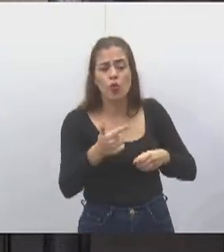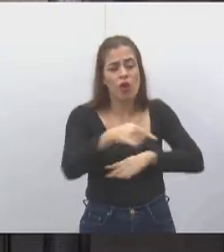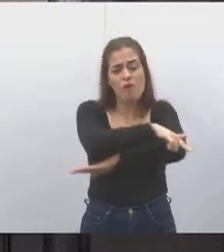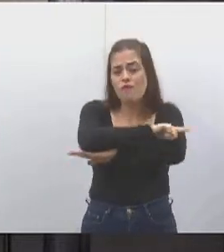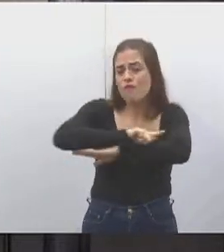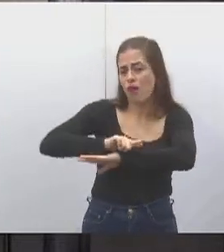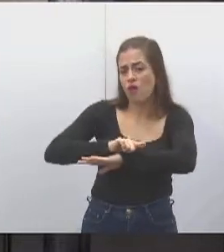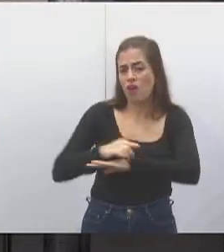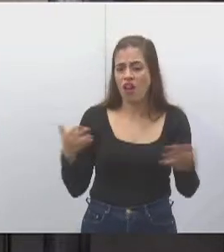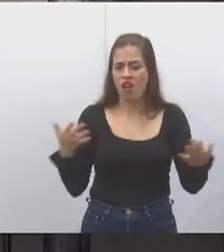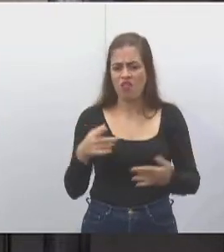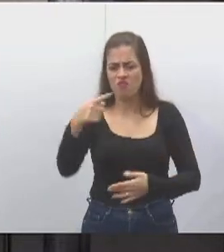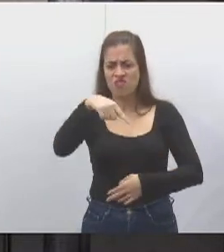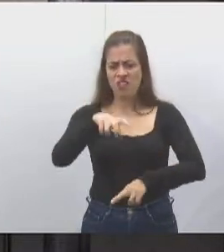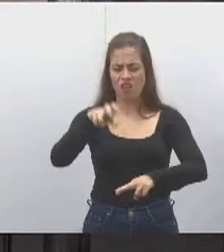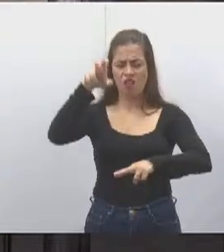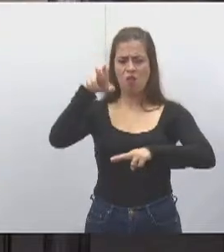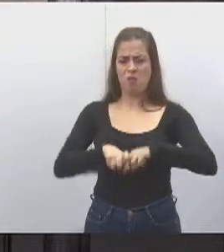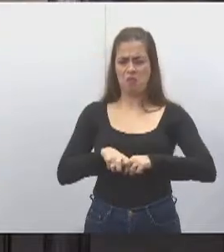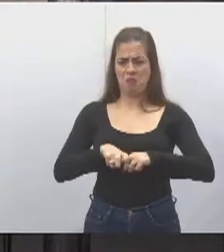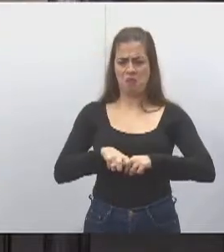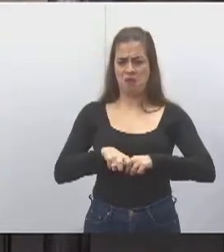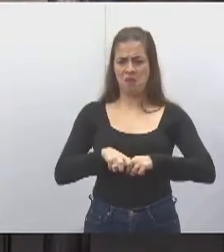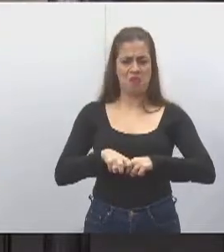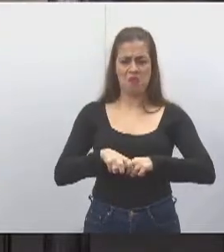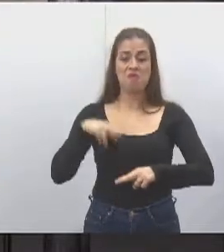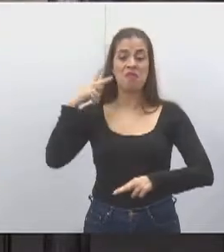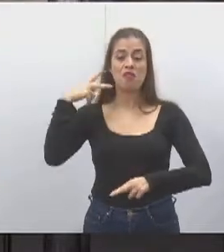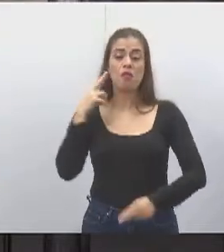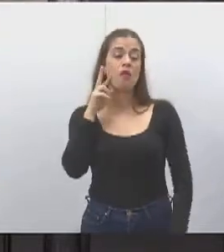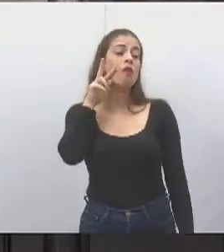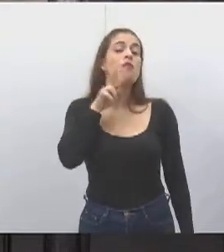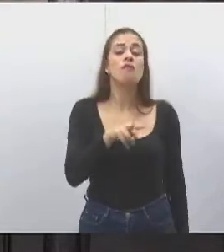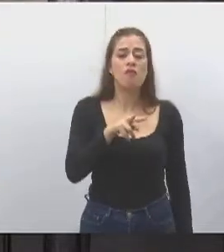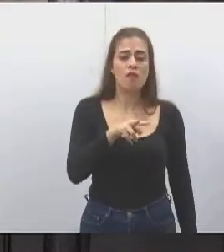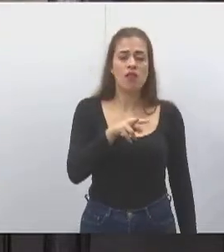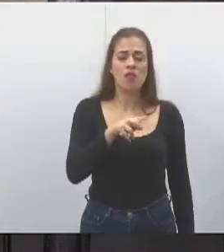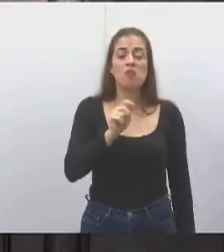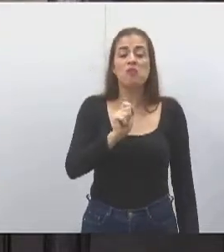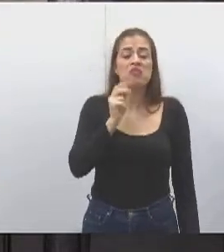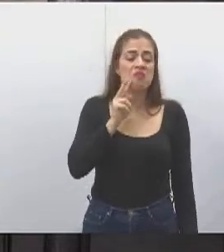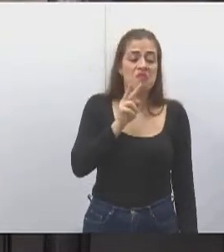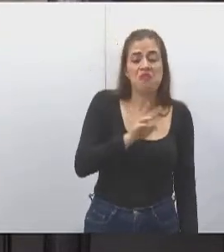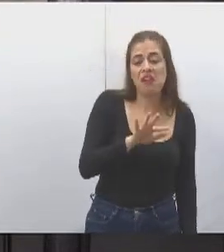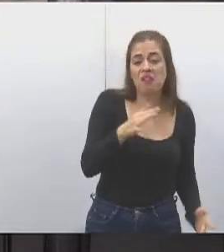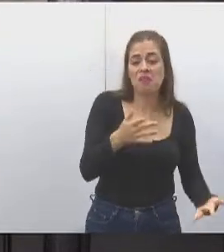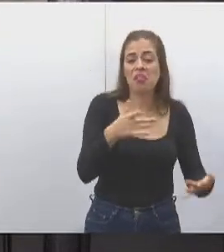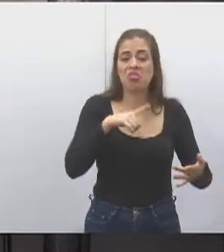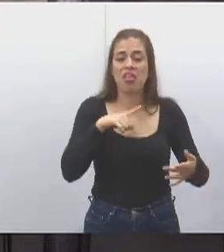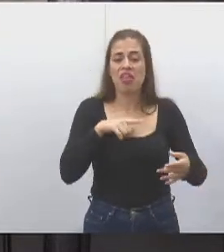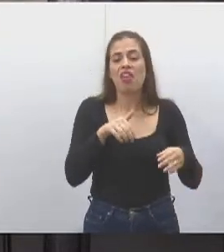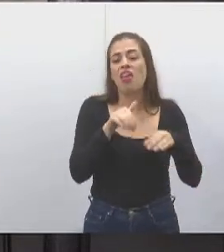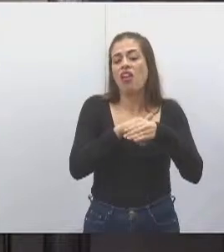Agora vocês ficam aí sentados, nem o vereador vai lá ver, e alguns vai lá quando o seu tempo de eleição.